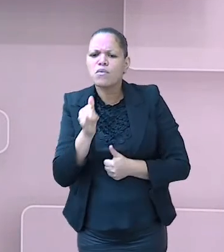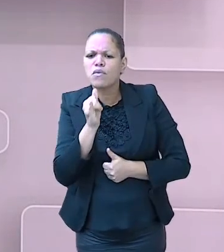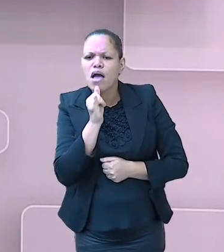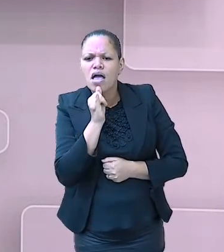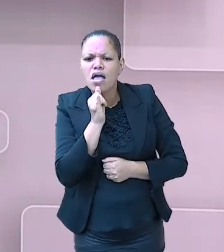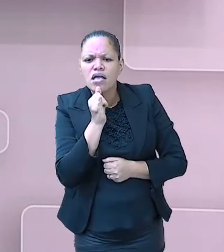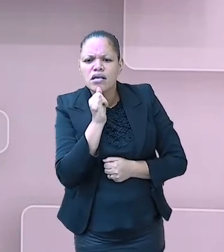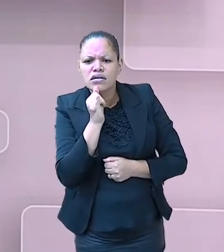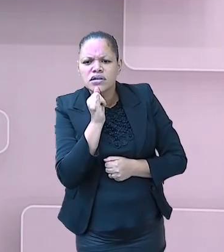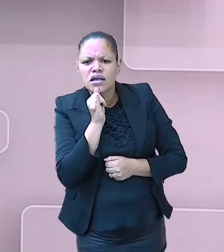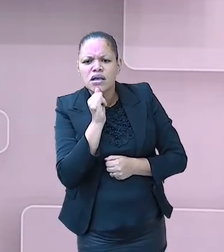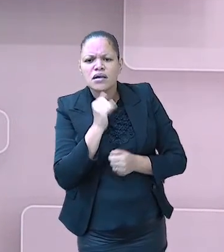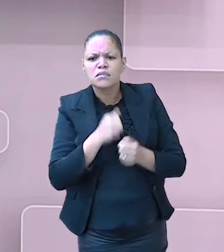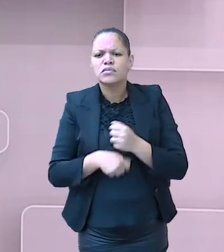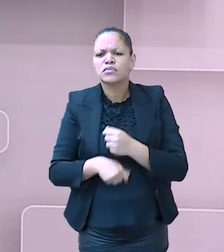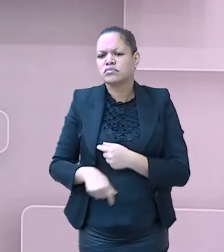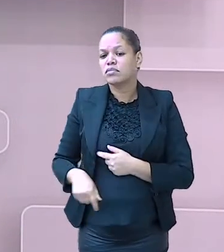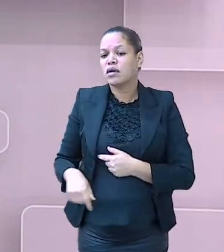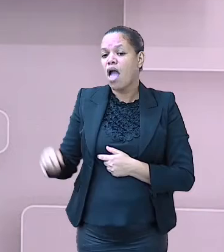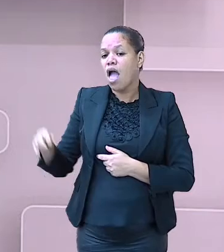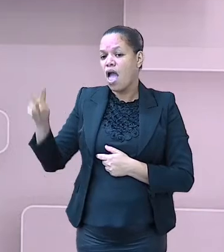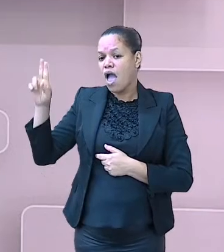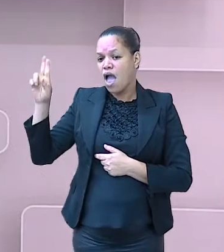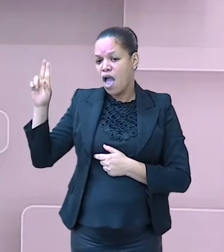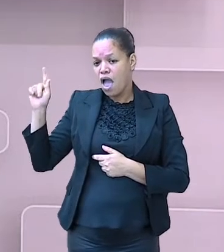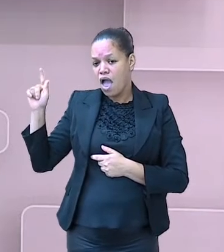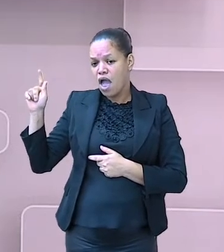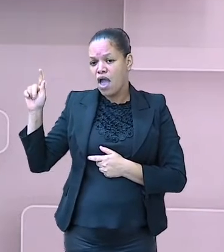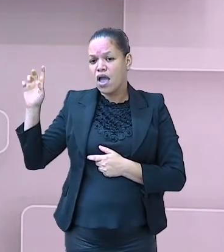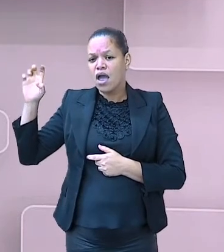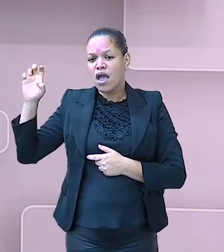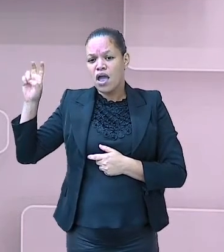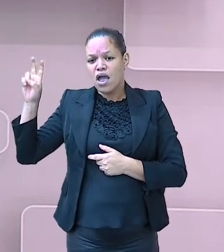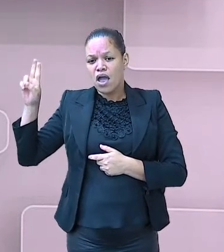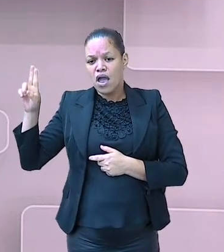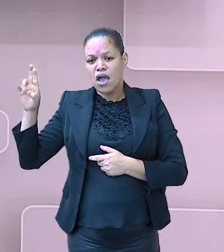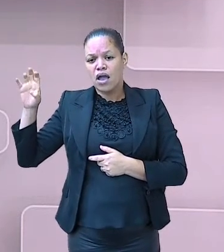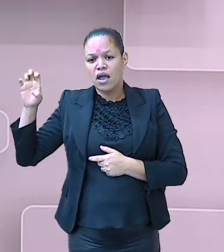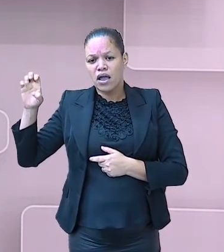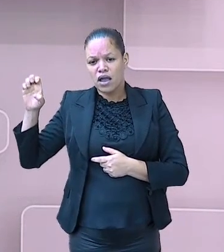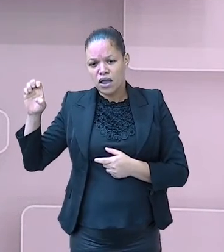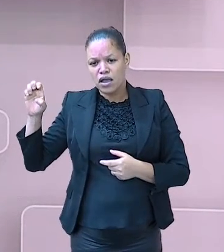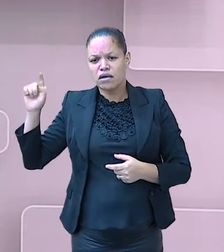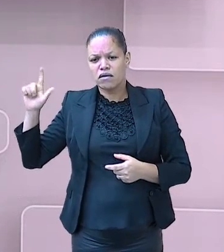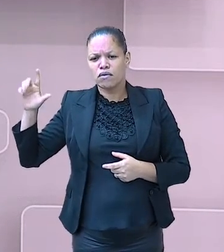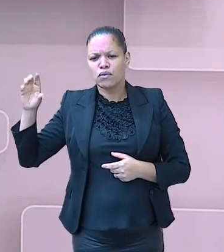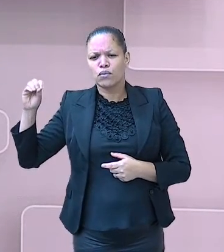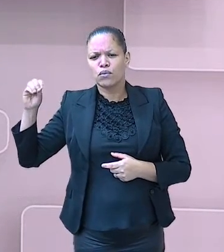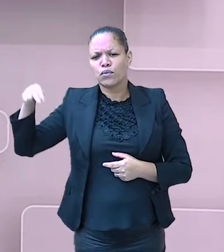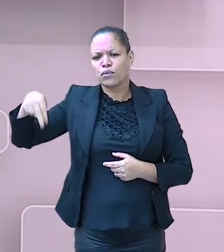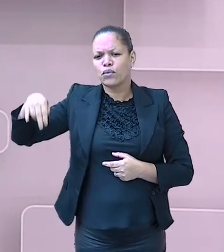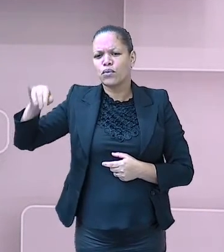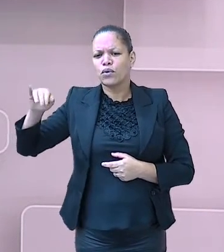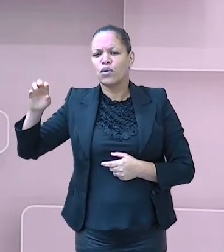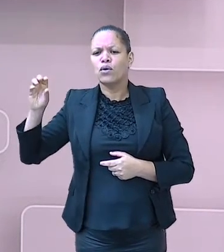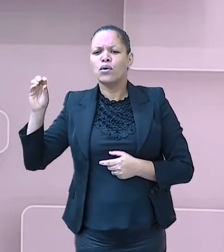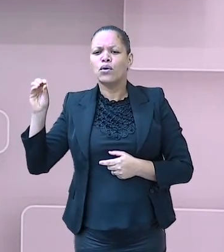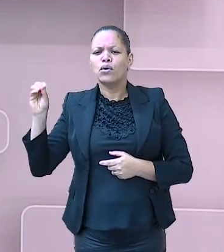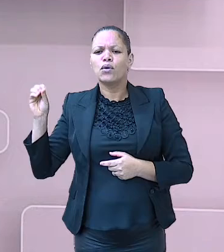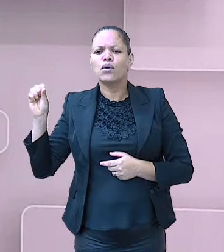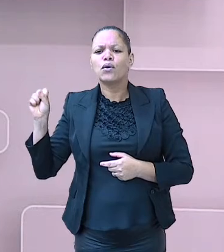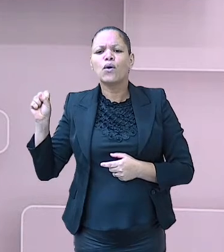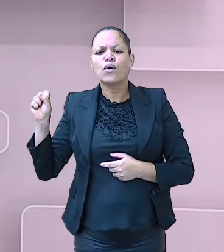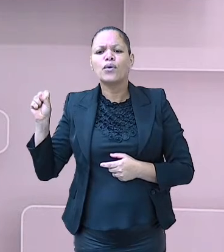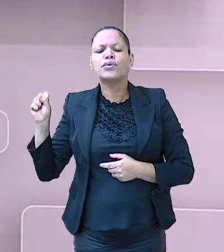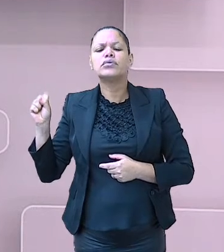os escamados, que são as cobras, lagartos. E os crocodilianos, divididos